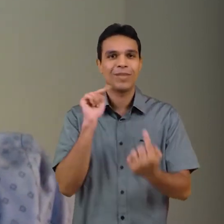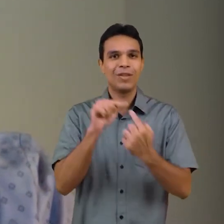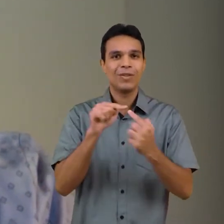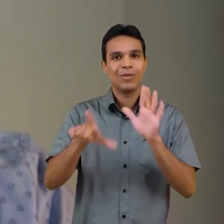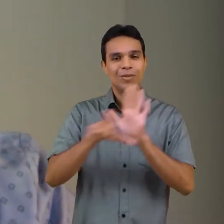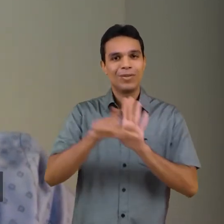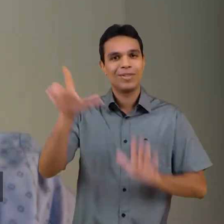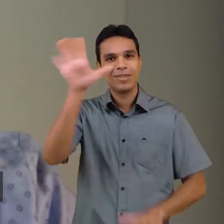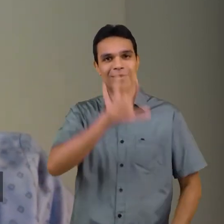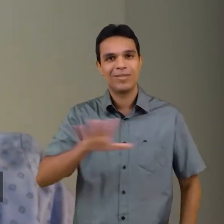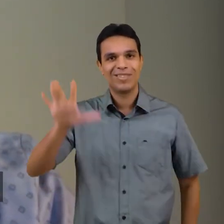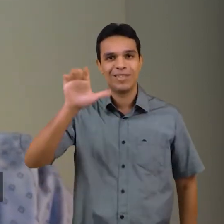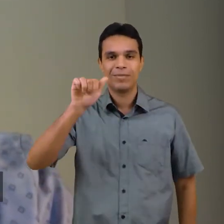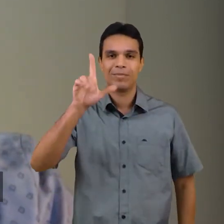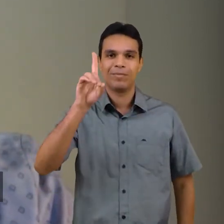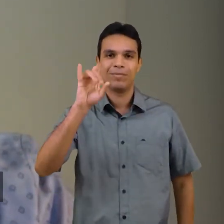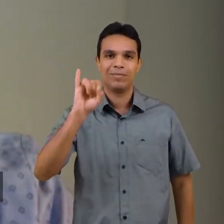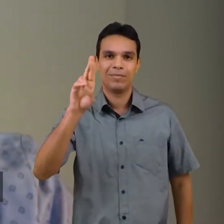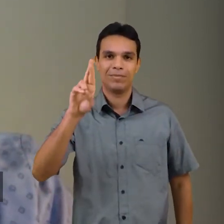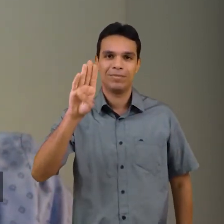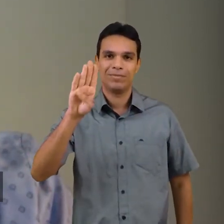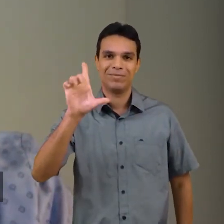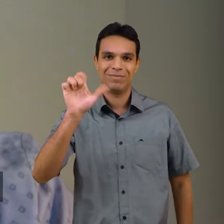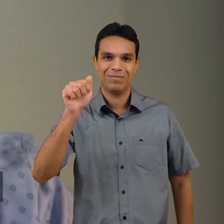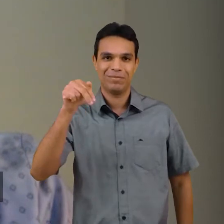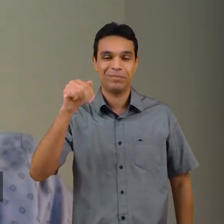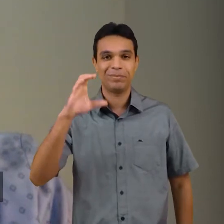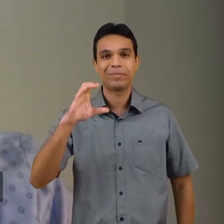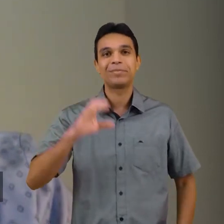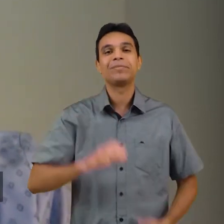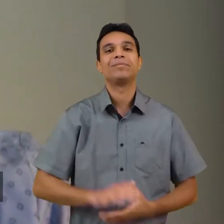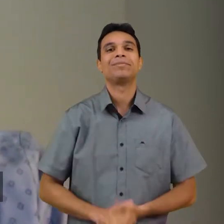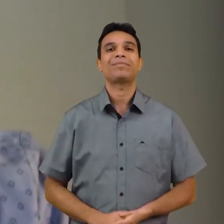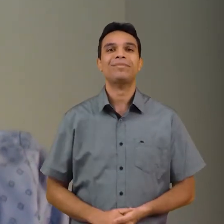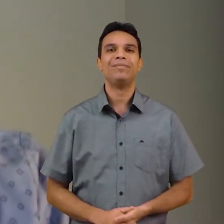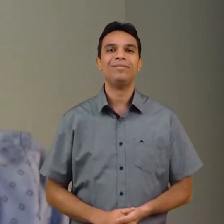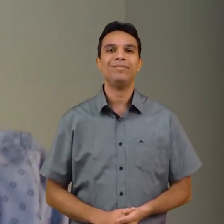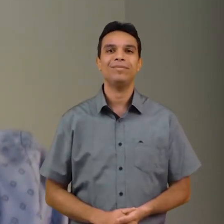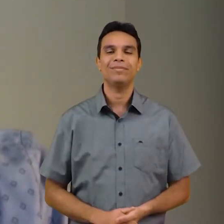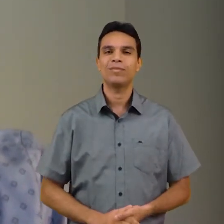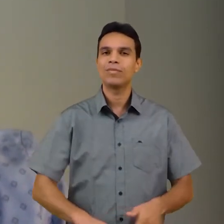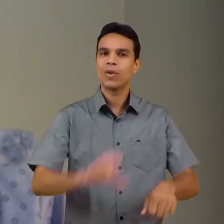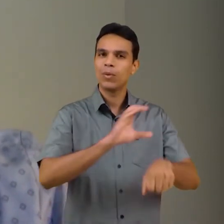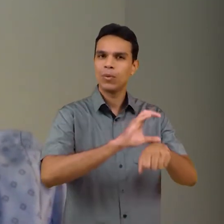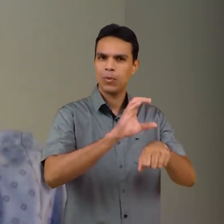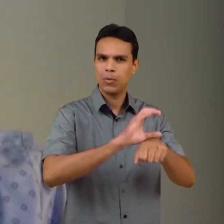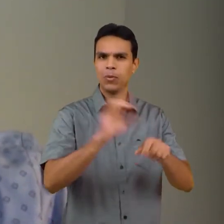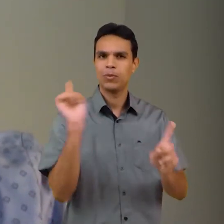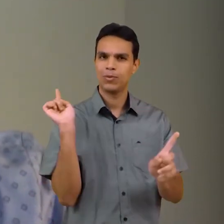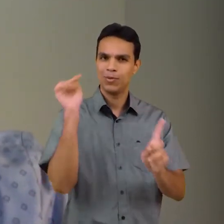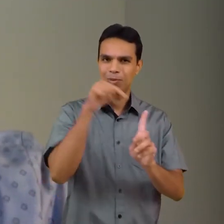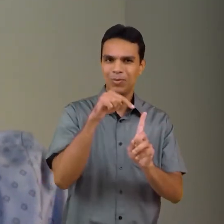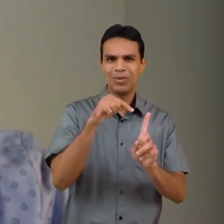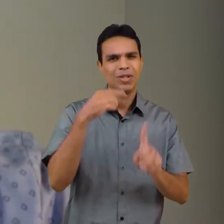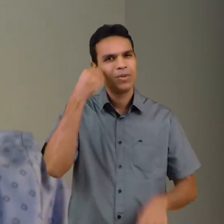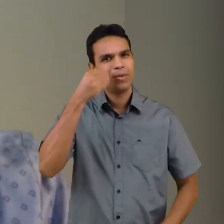e Economia Criativa no âmbito da Lei Federal Aldir Blanc. E, bom, nesse